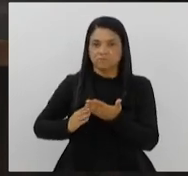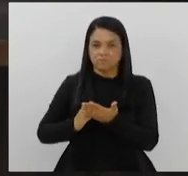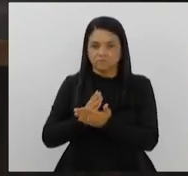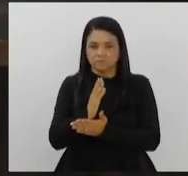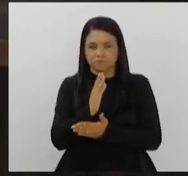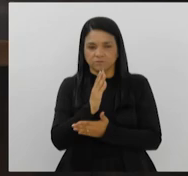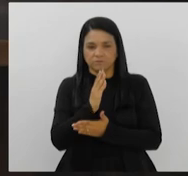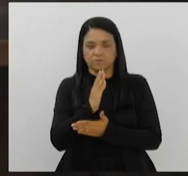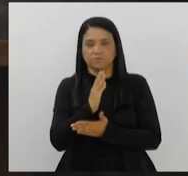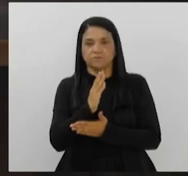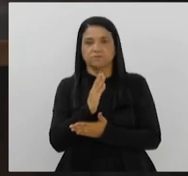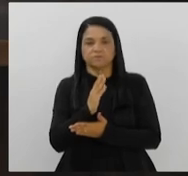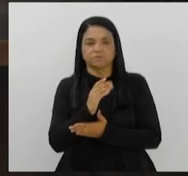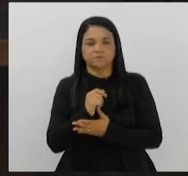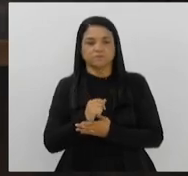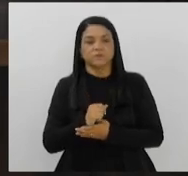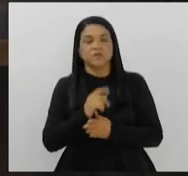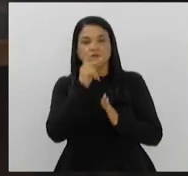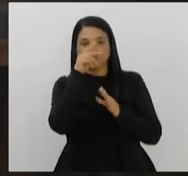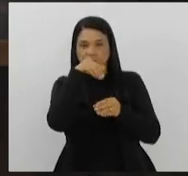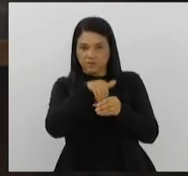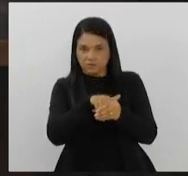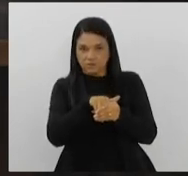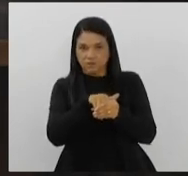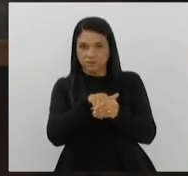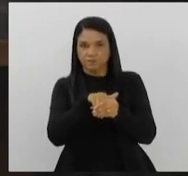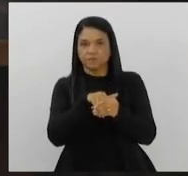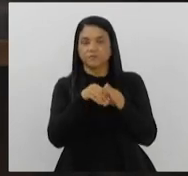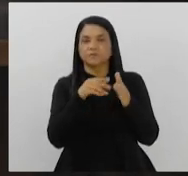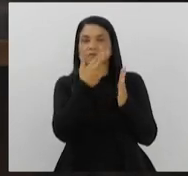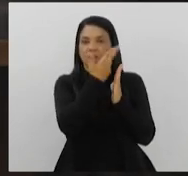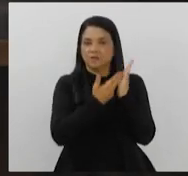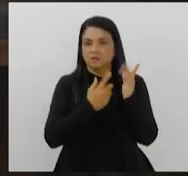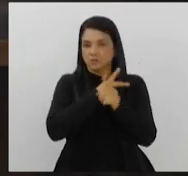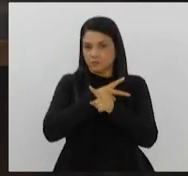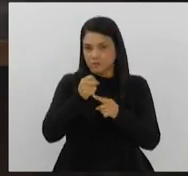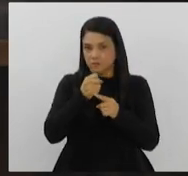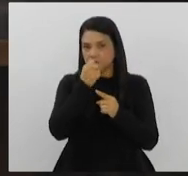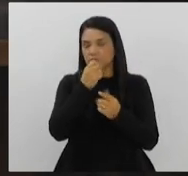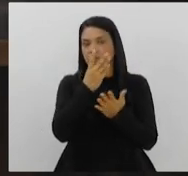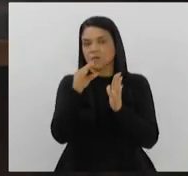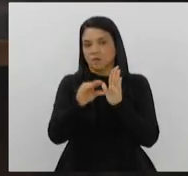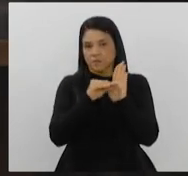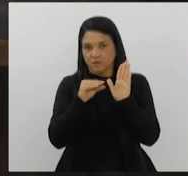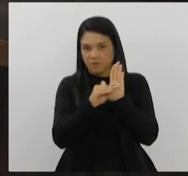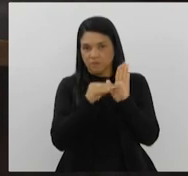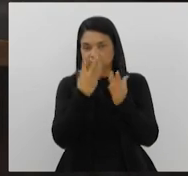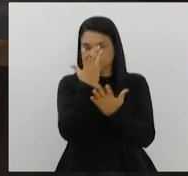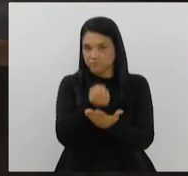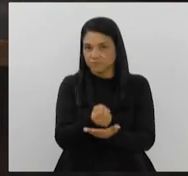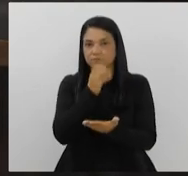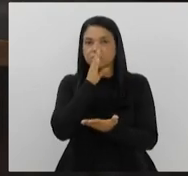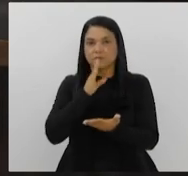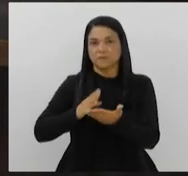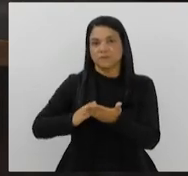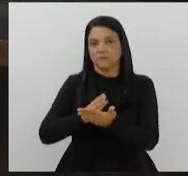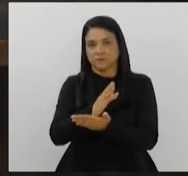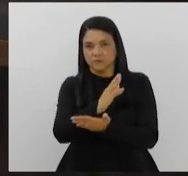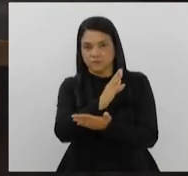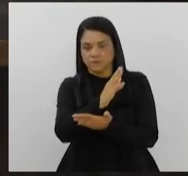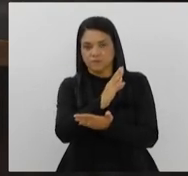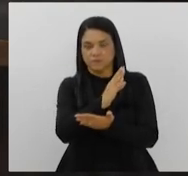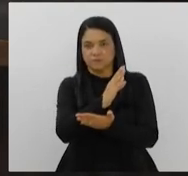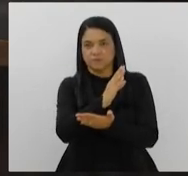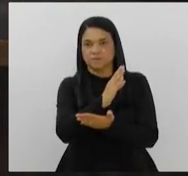estão, aprovado. Em votação, a redação do vencido, assim emendado. Senhores que aprovam, permaneçam como